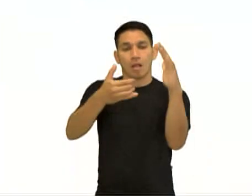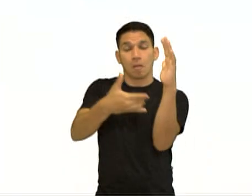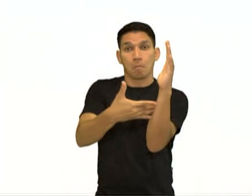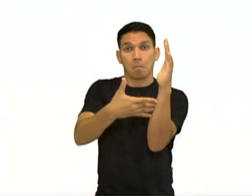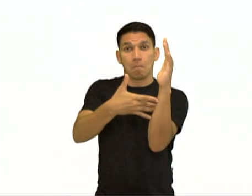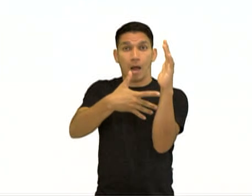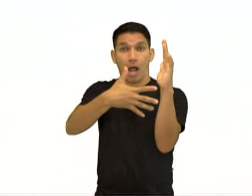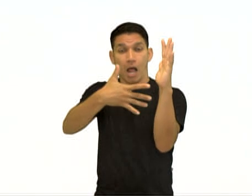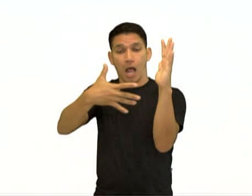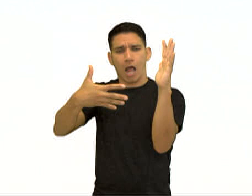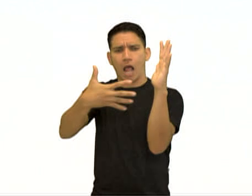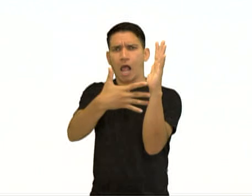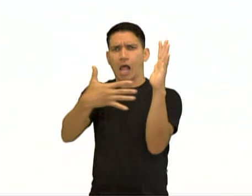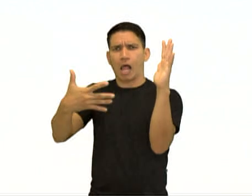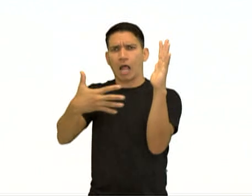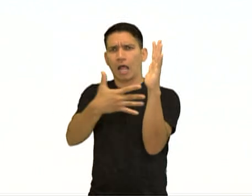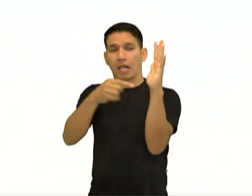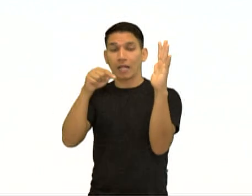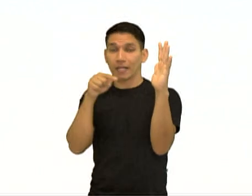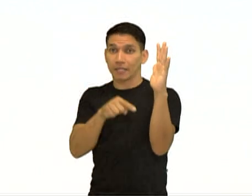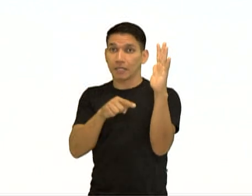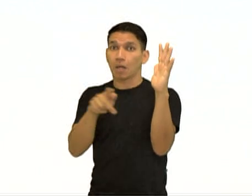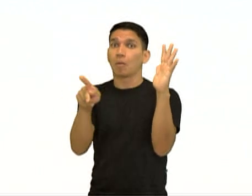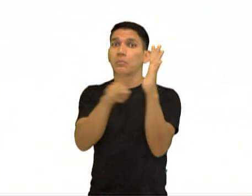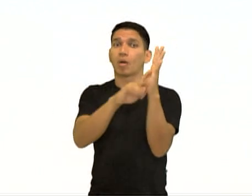terrestre posiciona-se